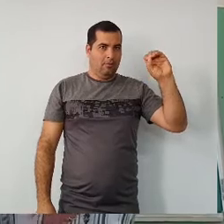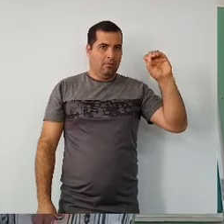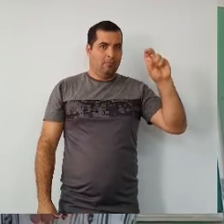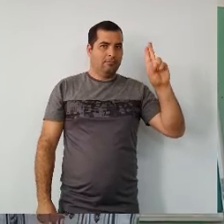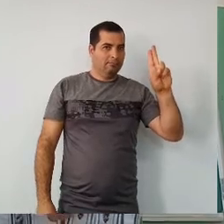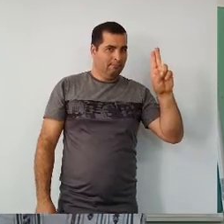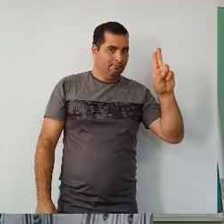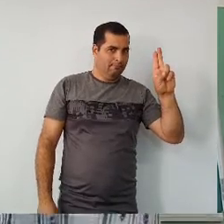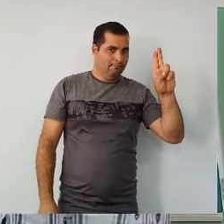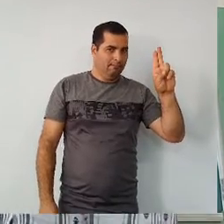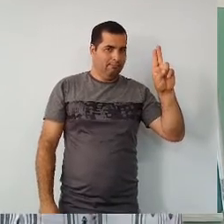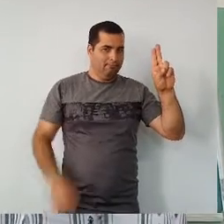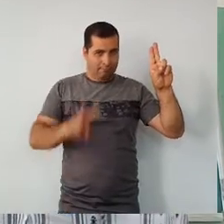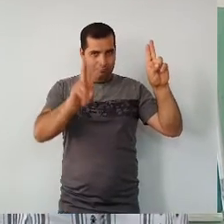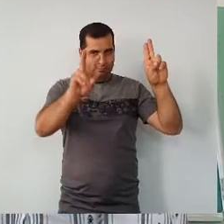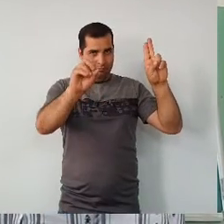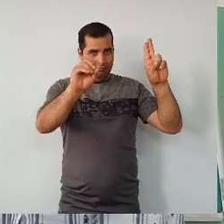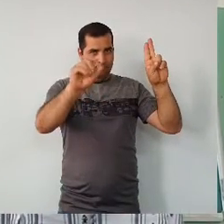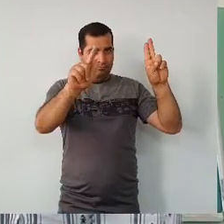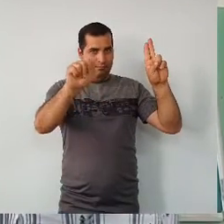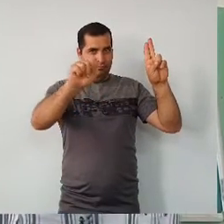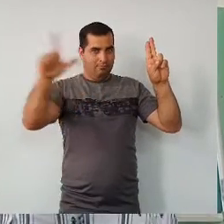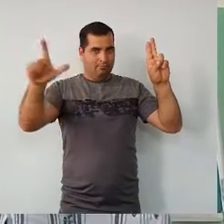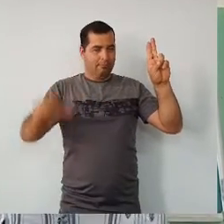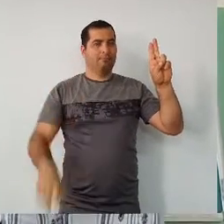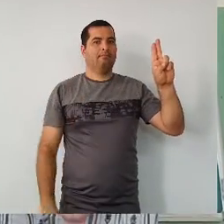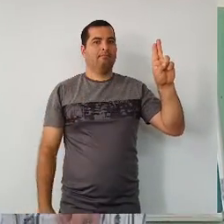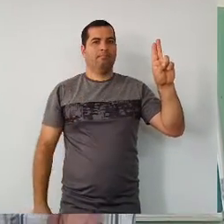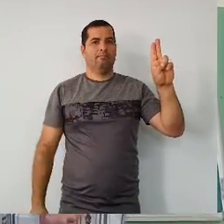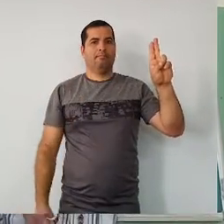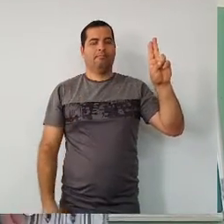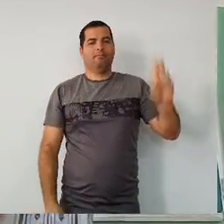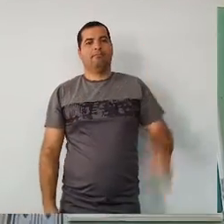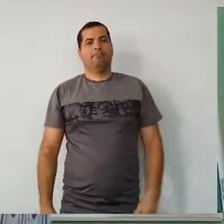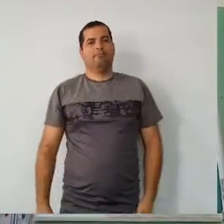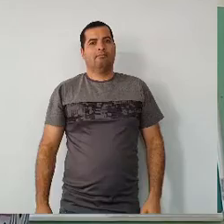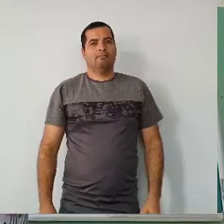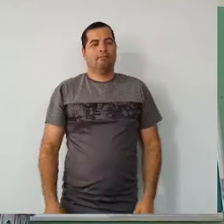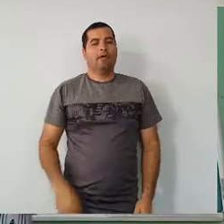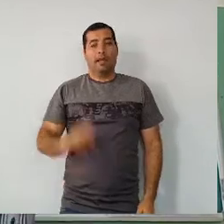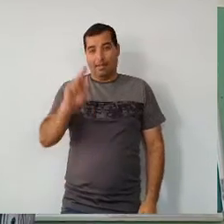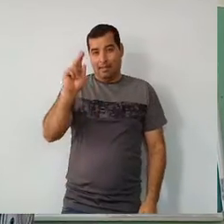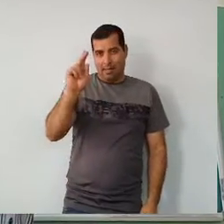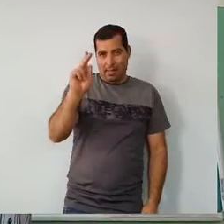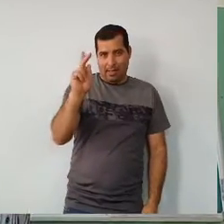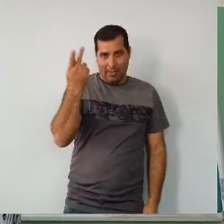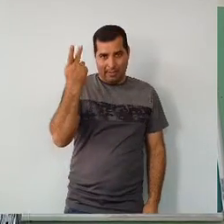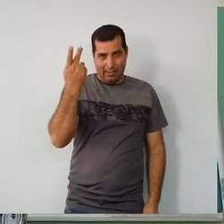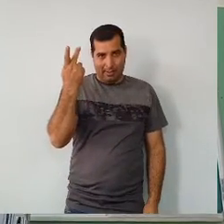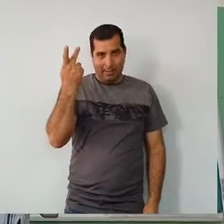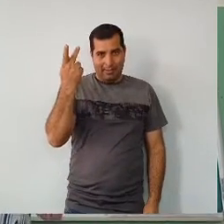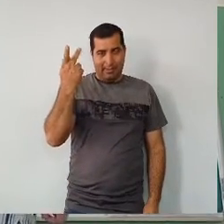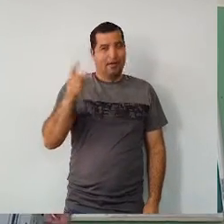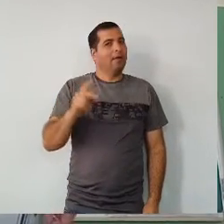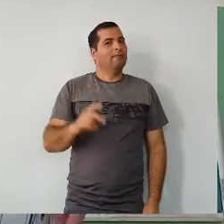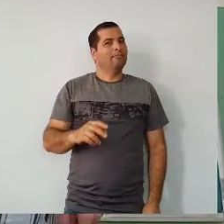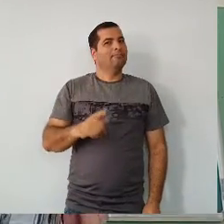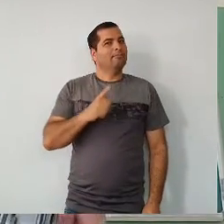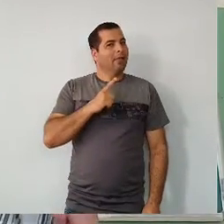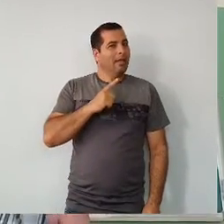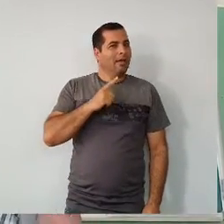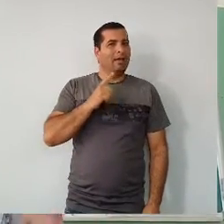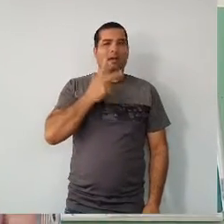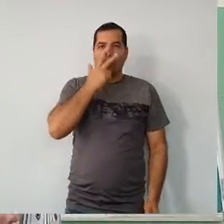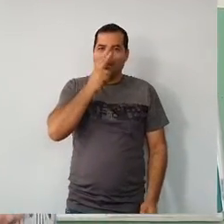I, O, U. Essas são as nossas vogais. E a letra H? Ela tem algo que